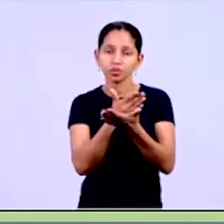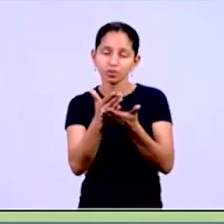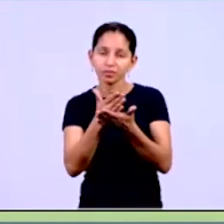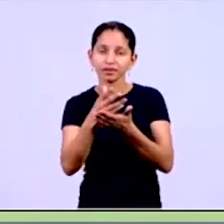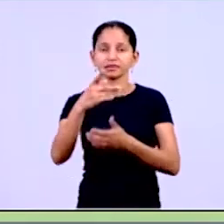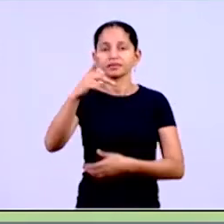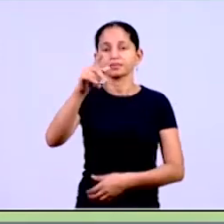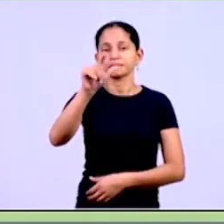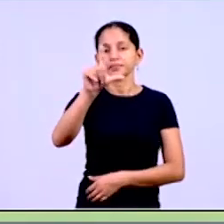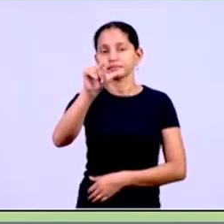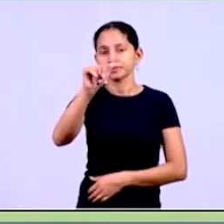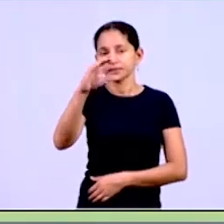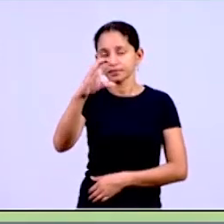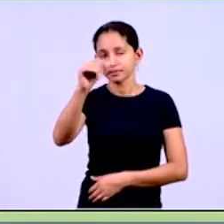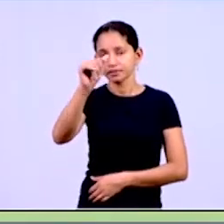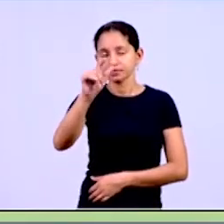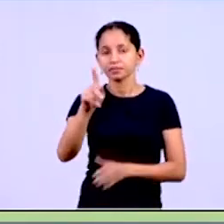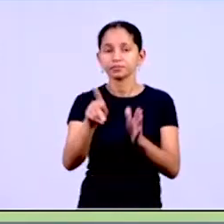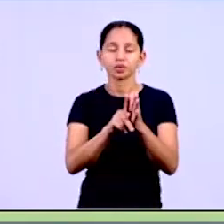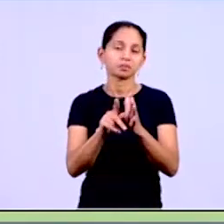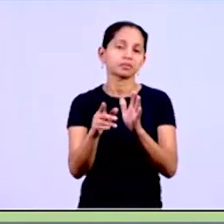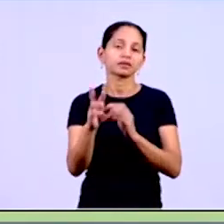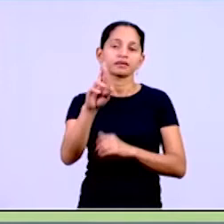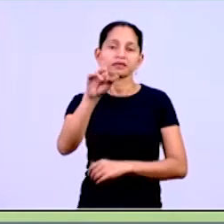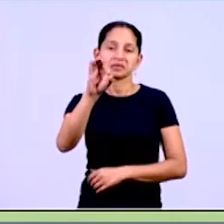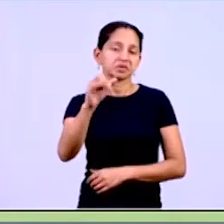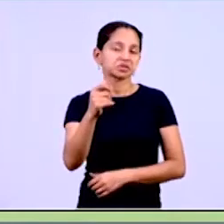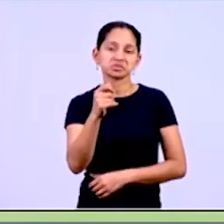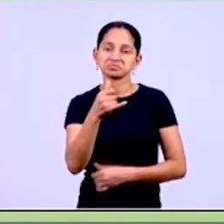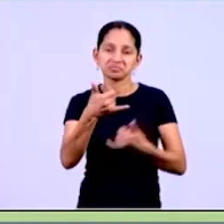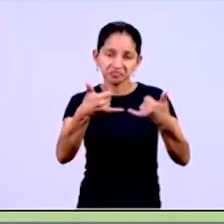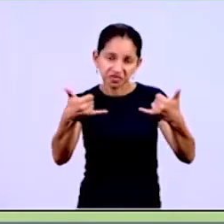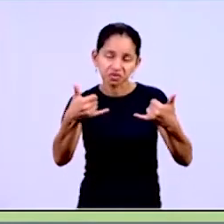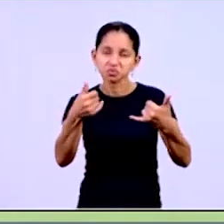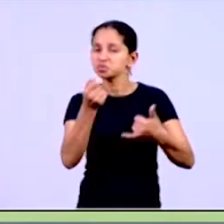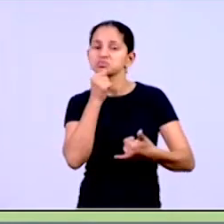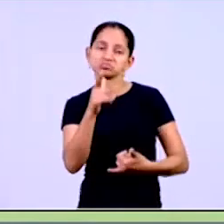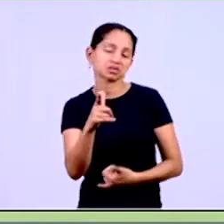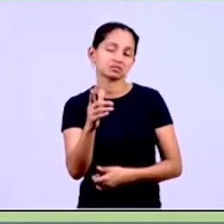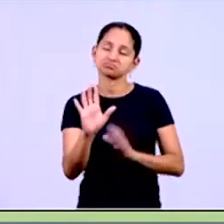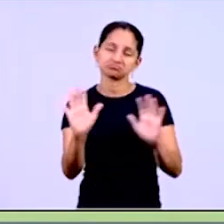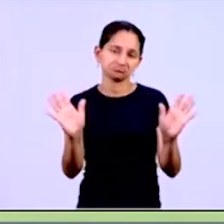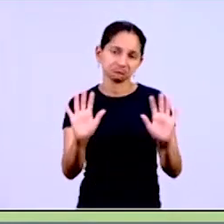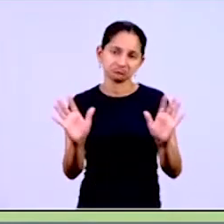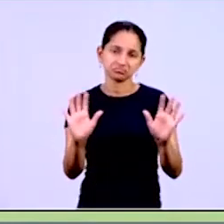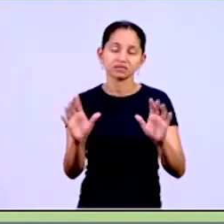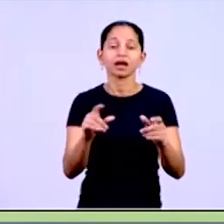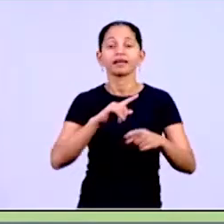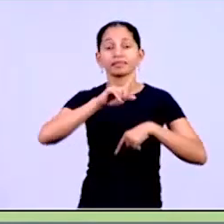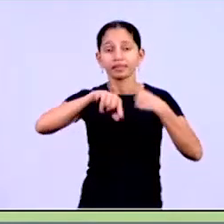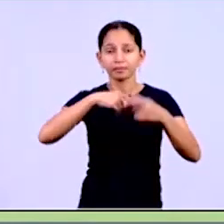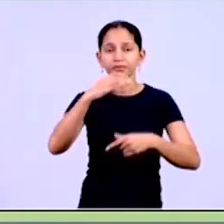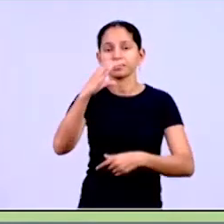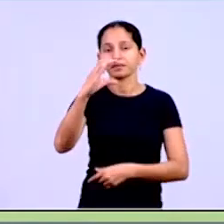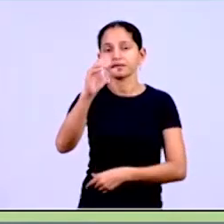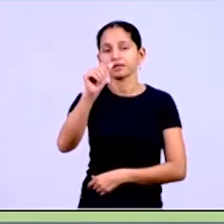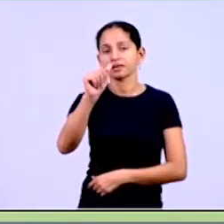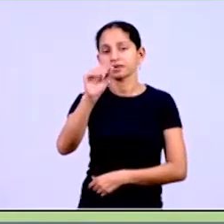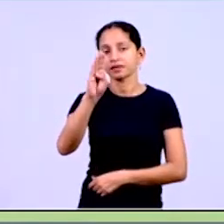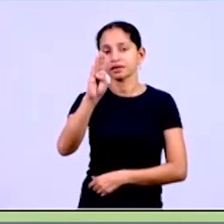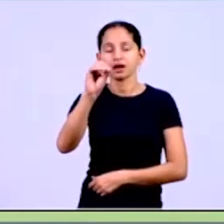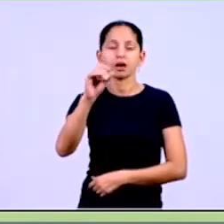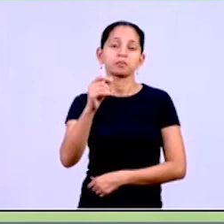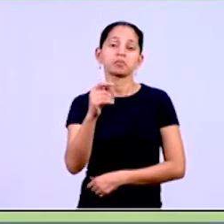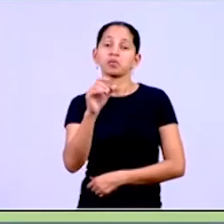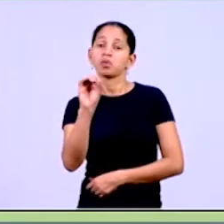mundo tem que ter uma placa de rede, seja uma placa de rede com fio ou sem fio, né? Tem um cabeamento, ou sem fio